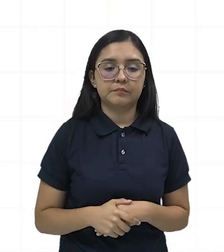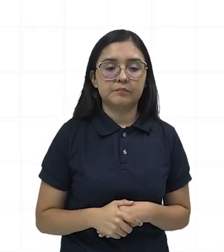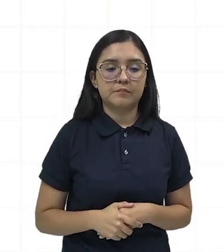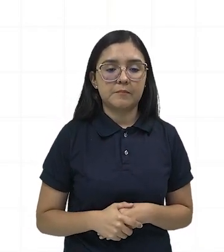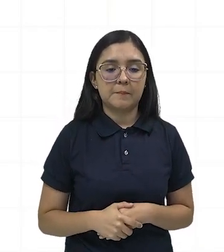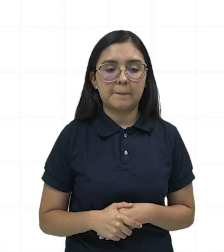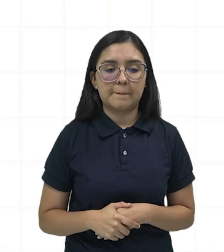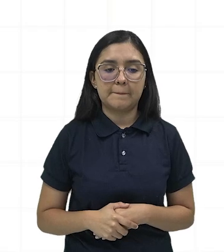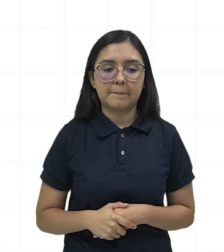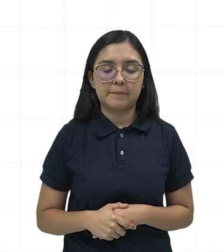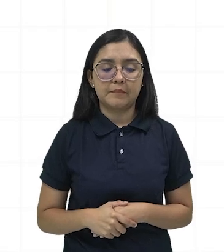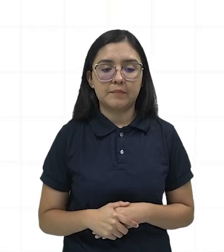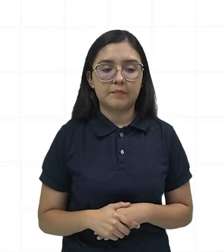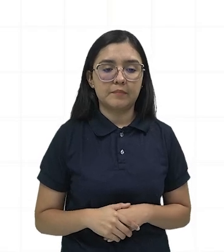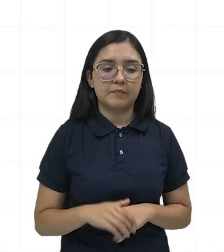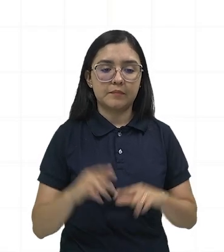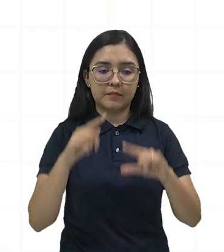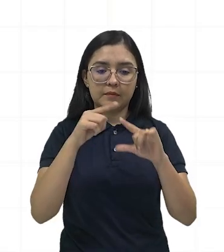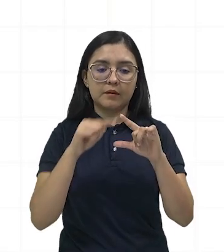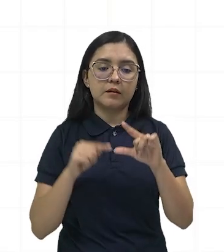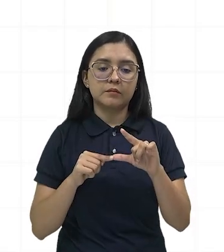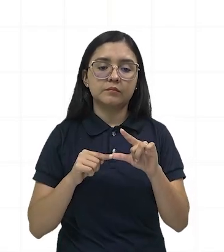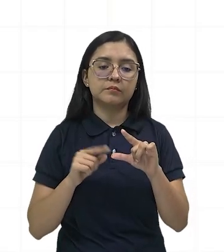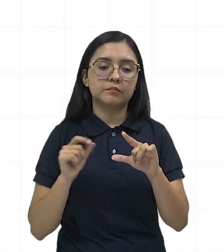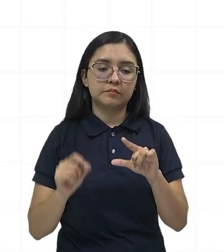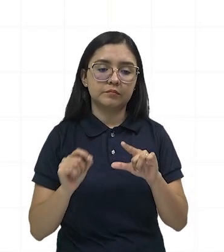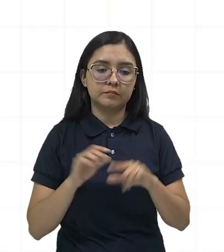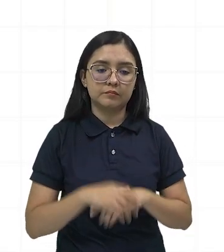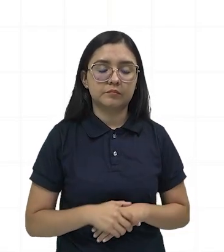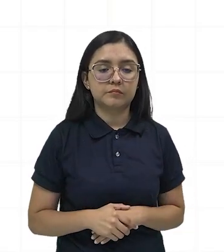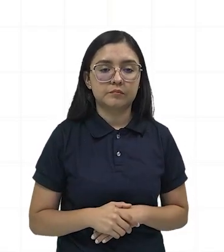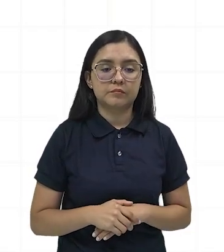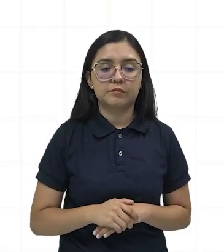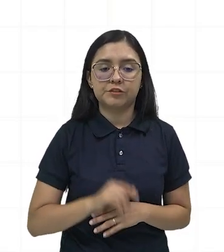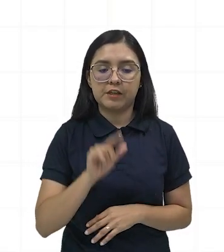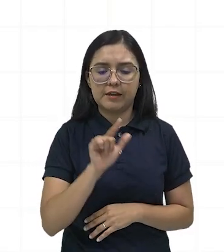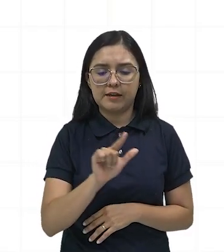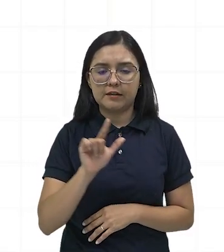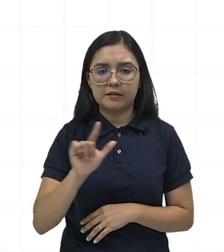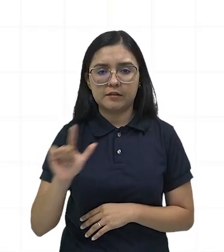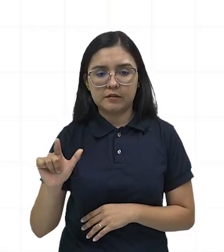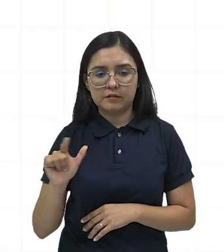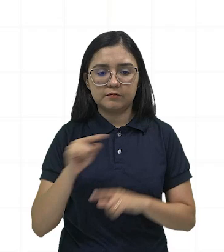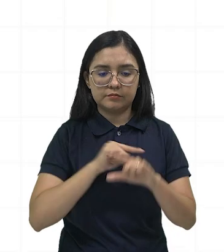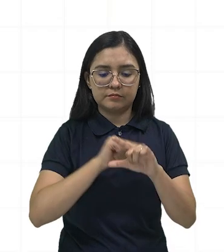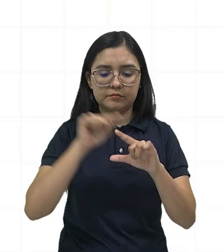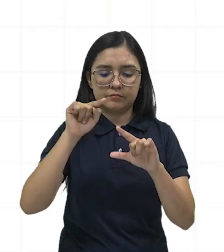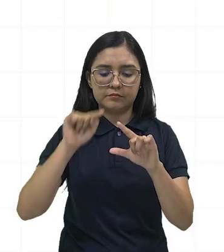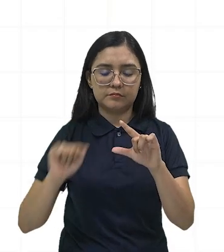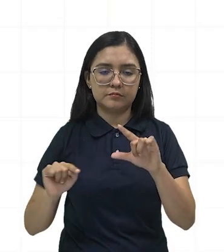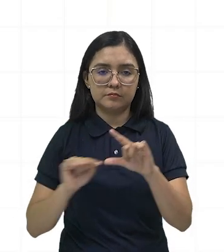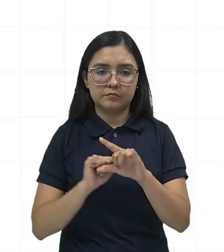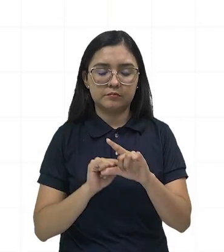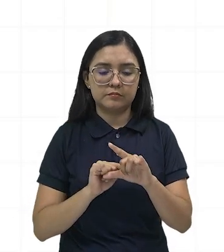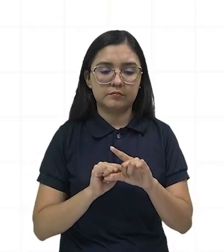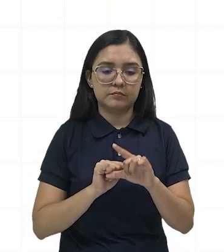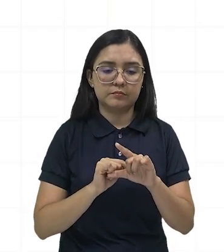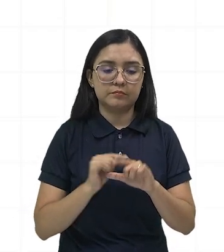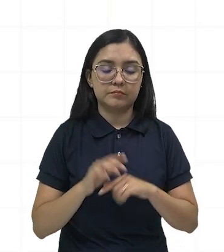medida desse lado, eu não posso dizer que esse aqui é lado, lado, lado, né? Não há nem uma possibilidade para